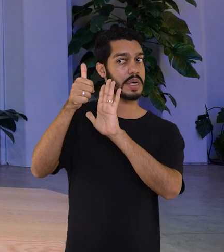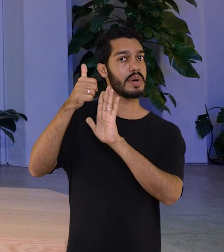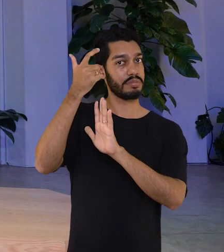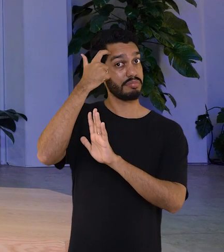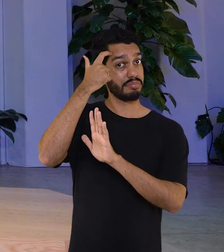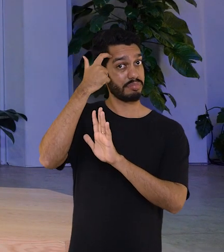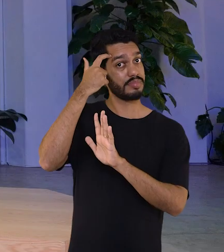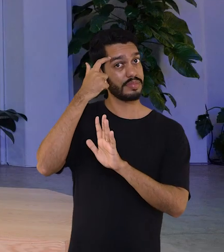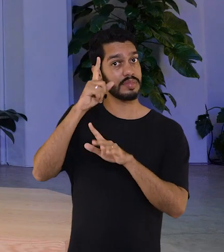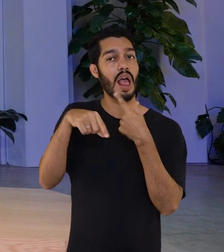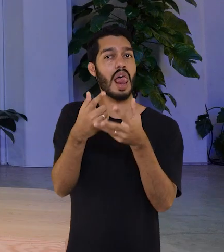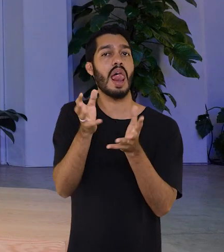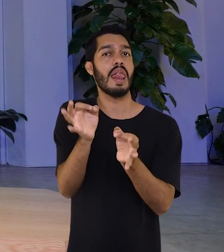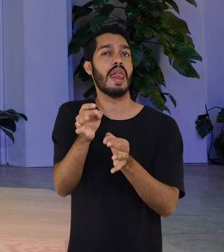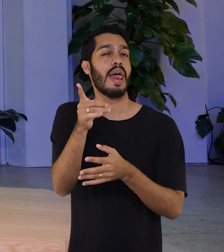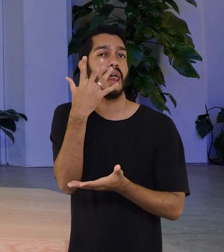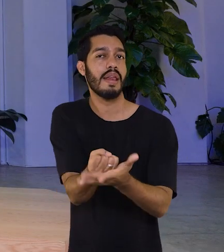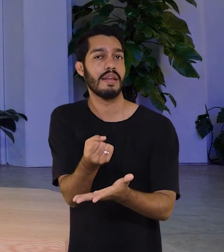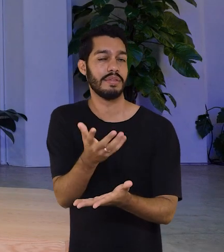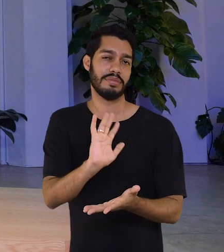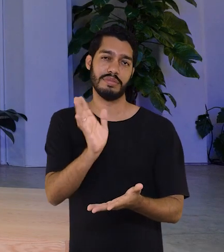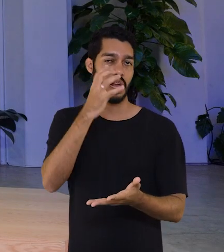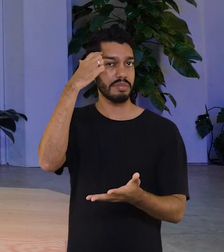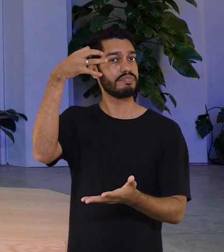que permite essa liberdade criativa e que ela não tolha isso,